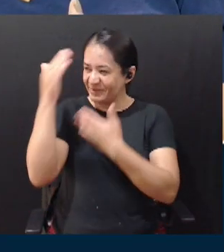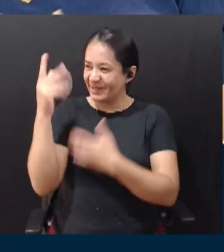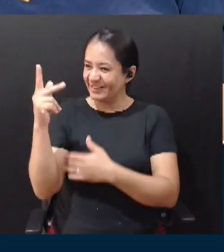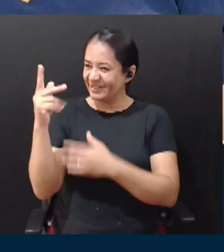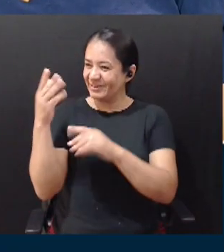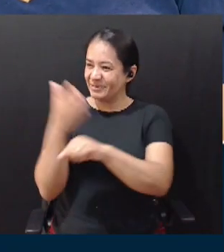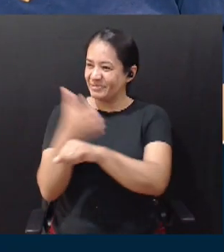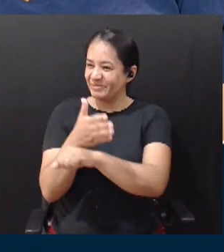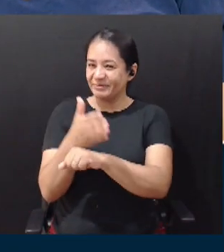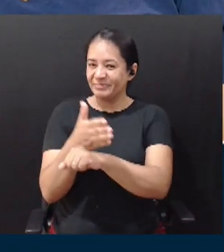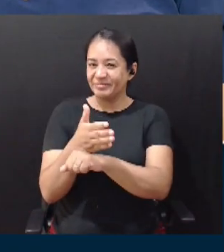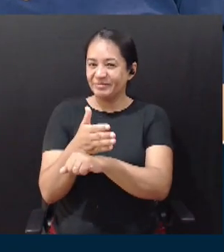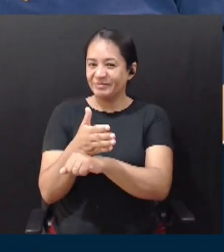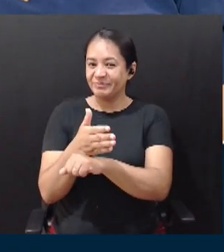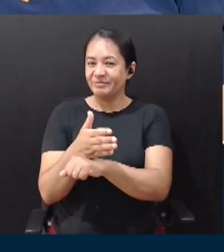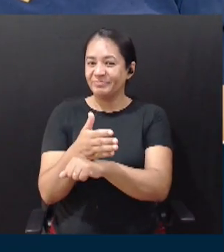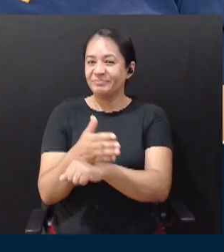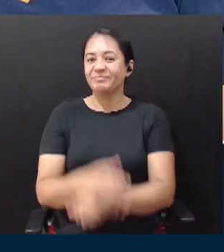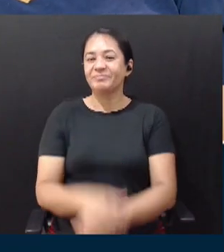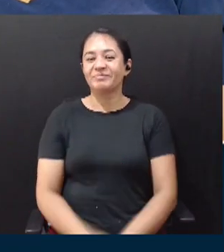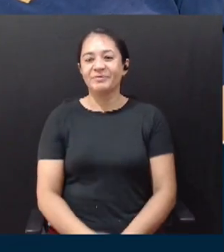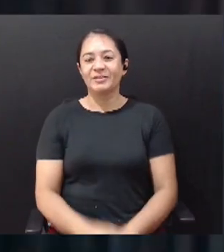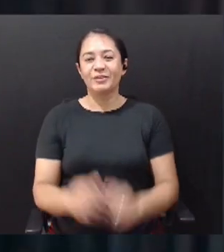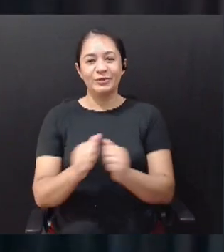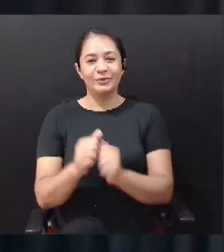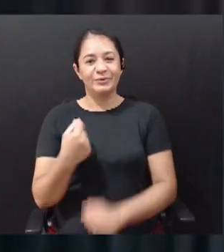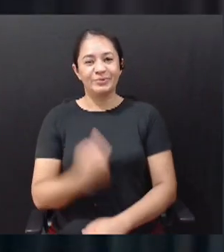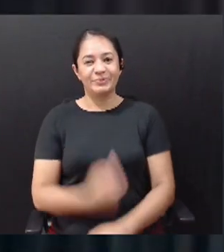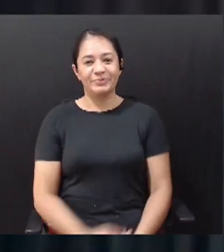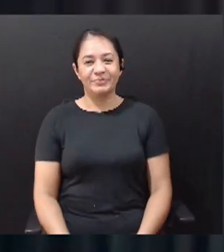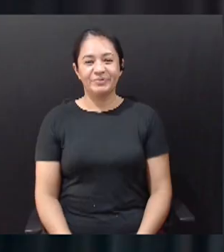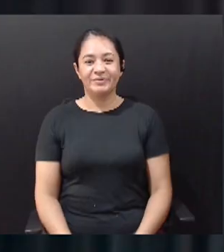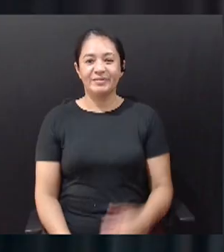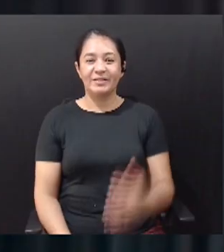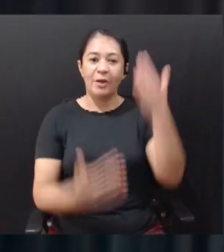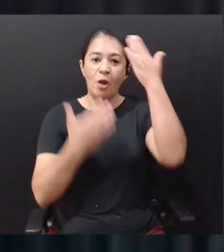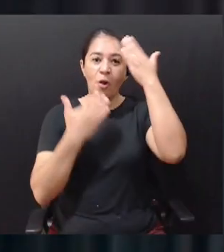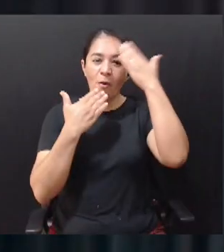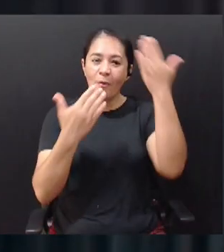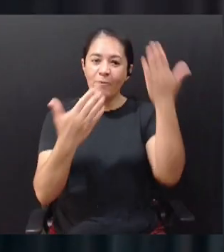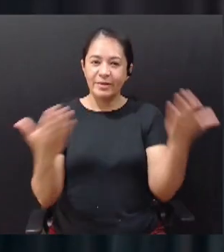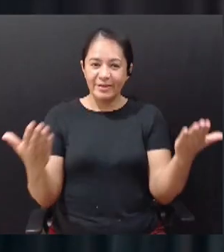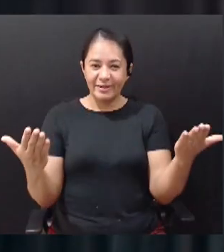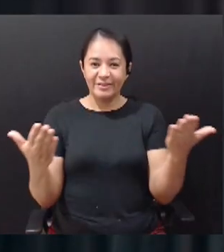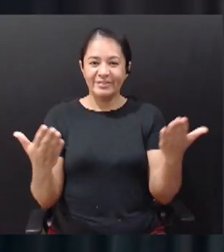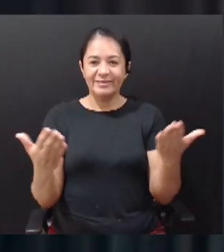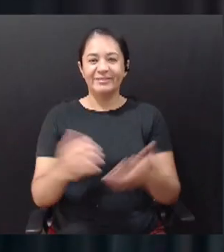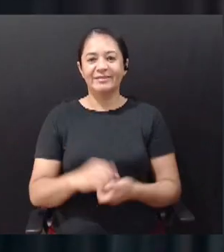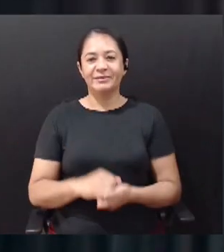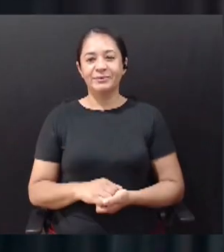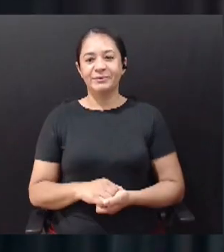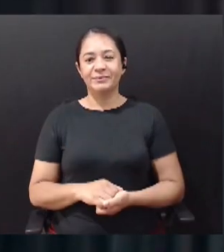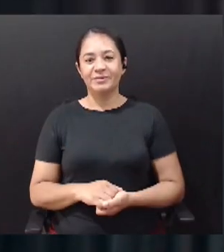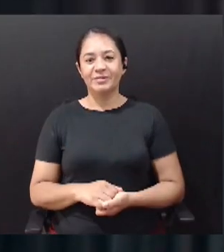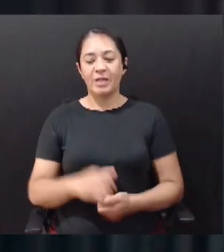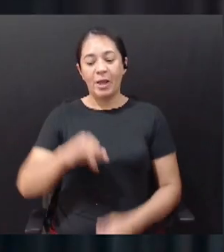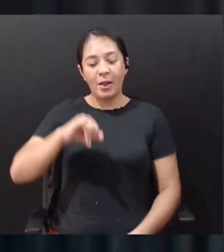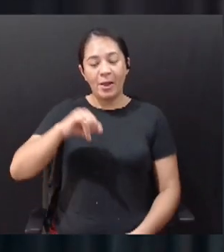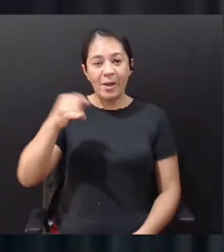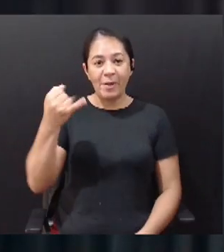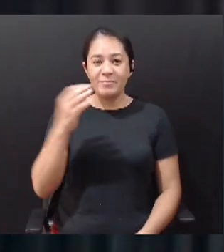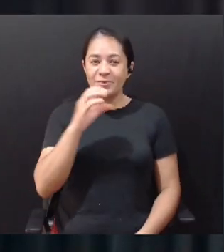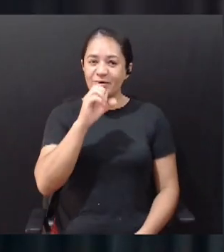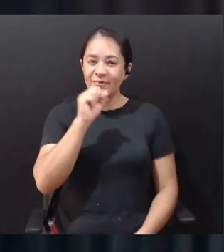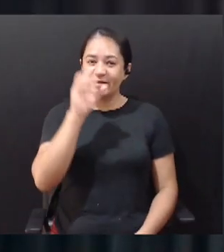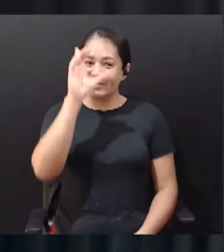E gratidão por estar com a gente. Obrigada, Rúbia, eu que agradeço. E aproveitem o final de semana com